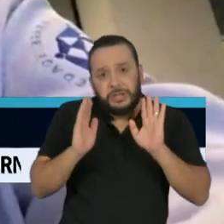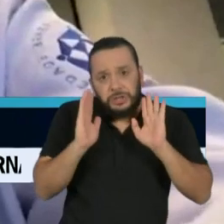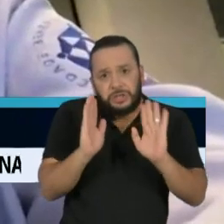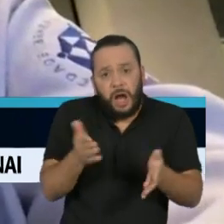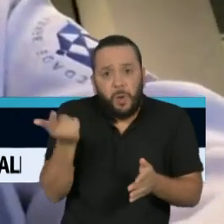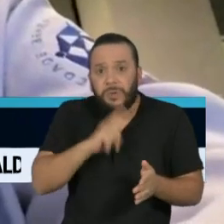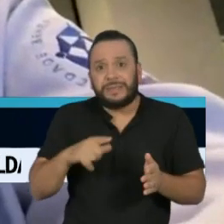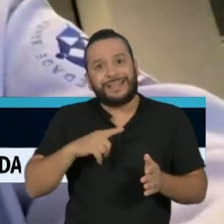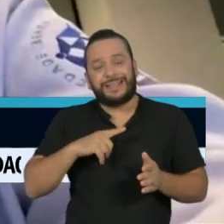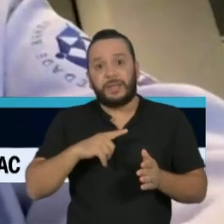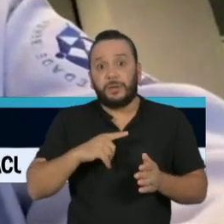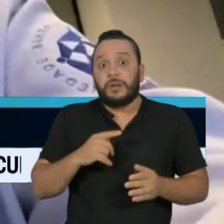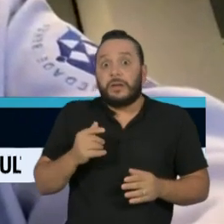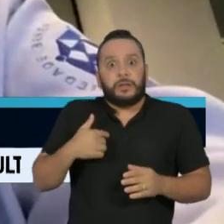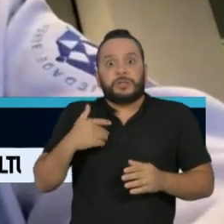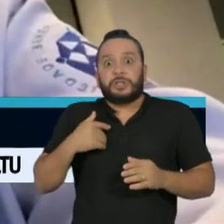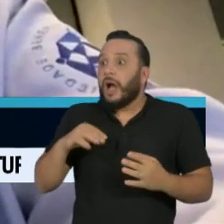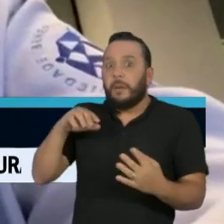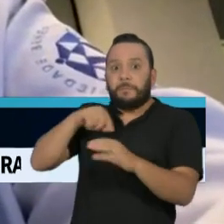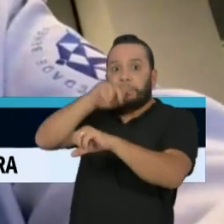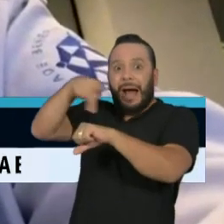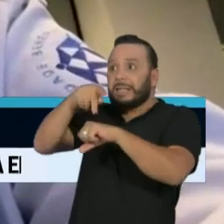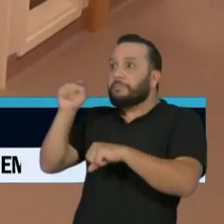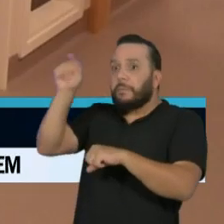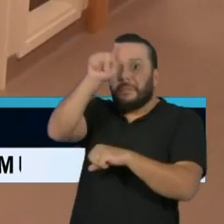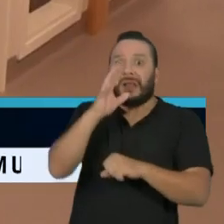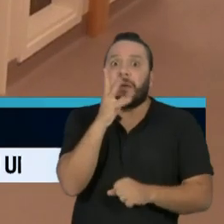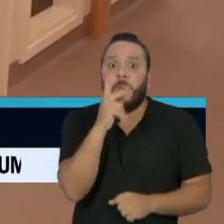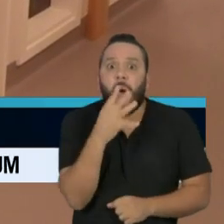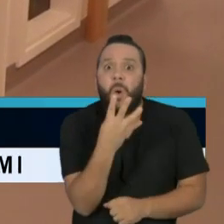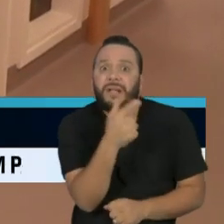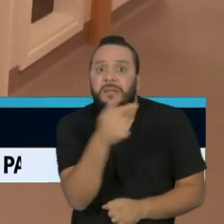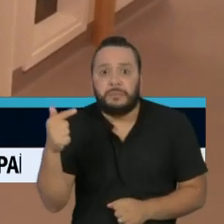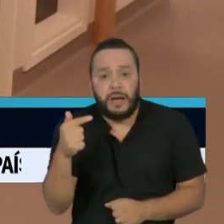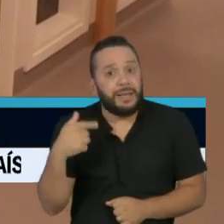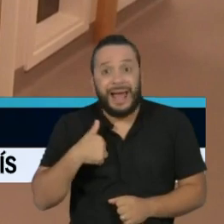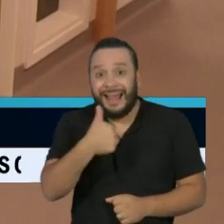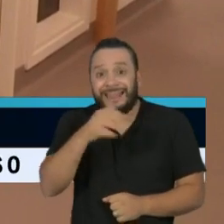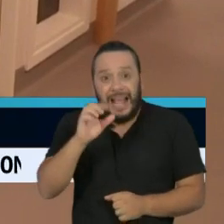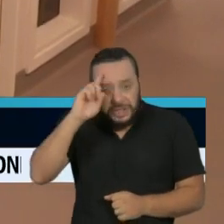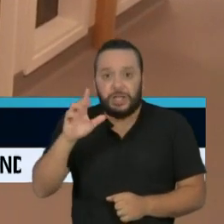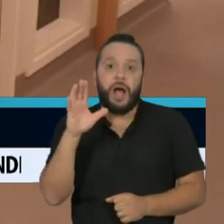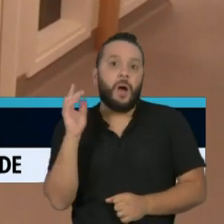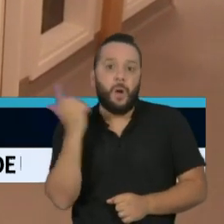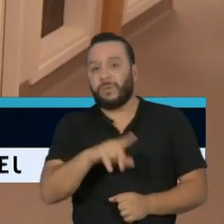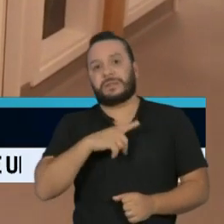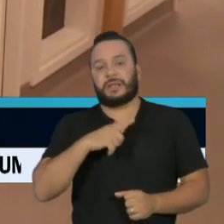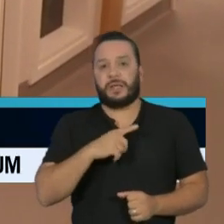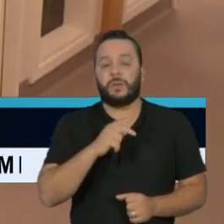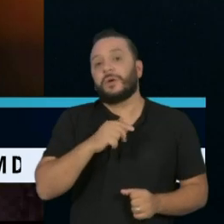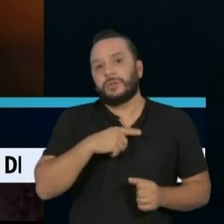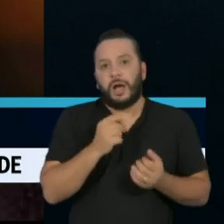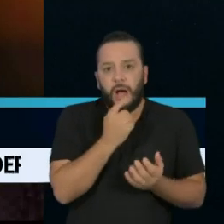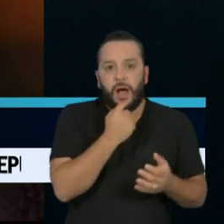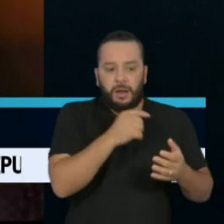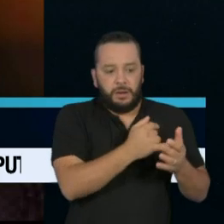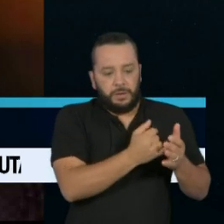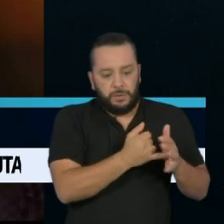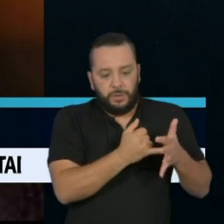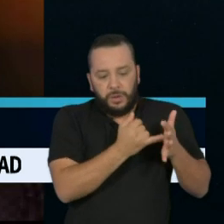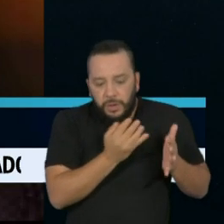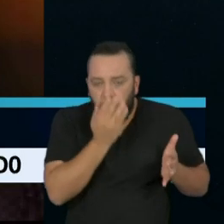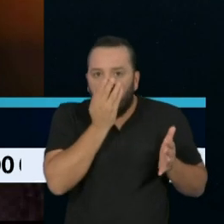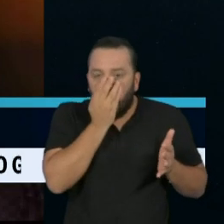aí é 4 semanas quando consegue sair, né? Até agora, 30 pacientes com diagnóstico para Covid-19 já passaram